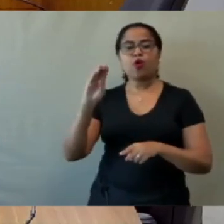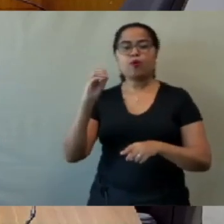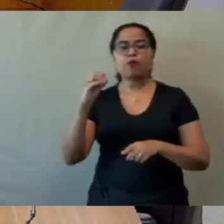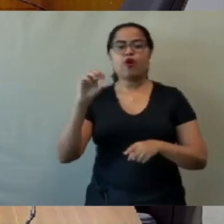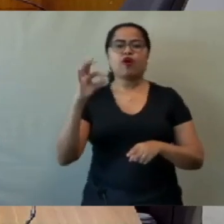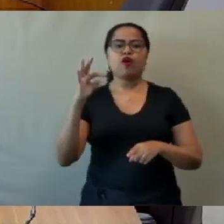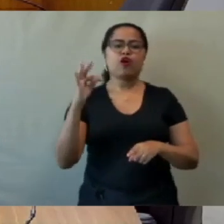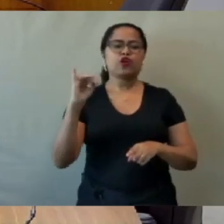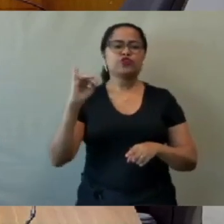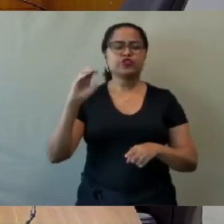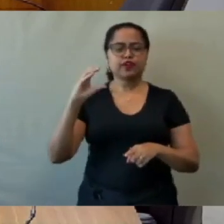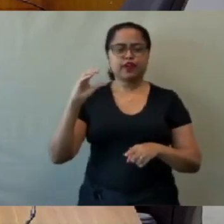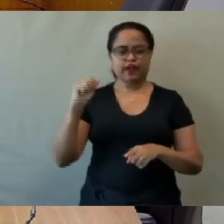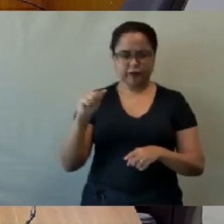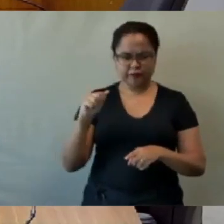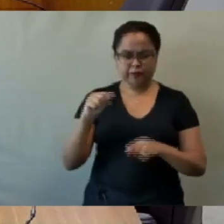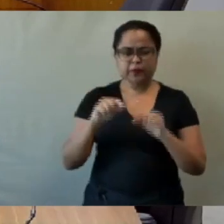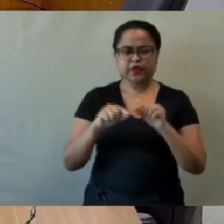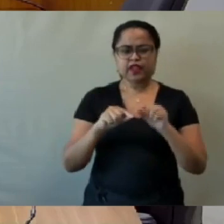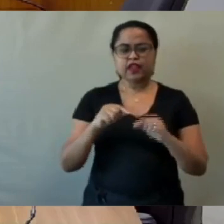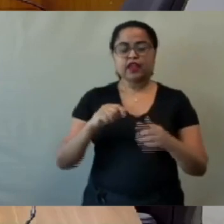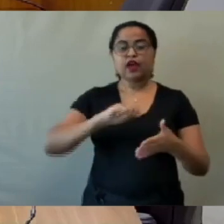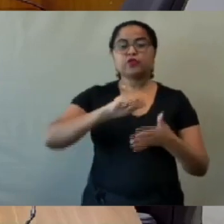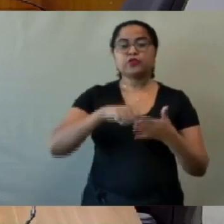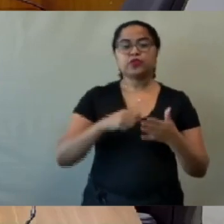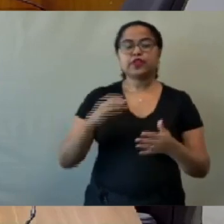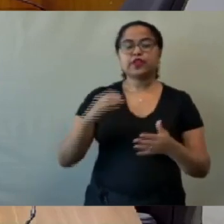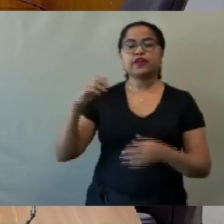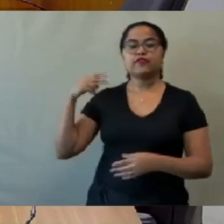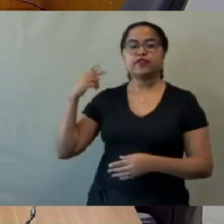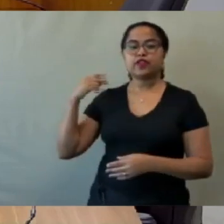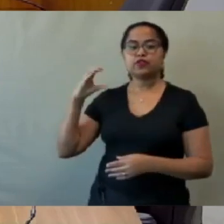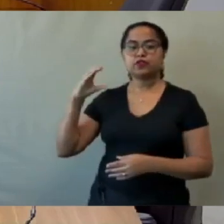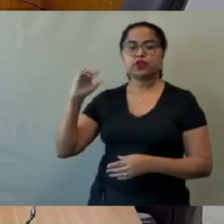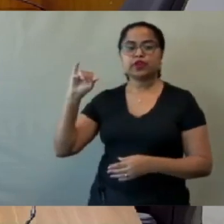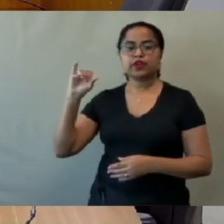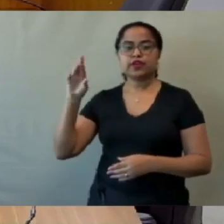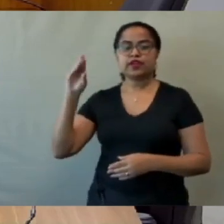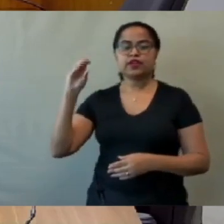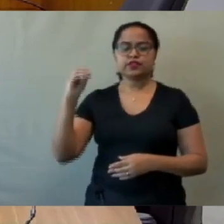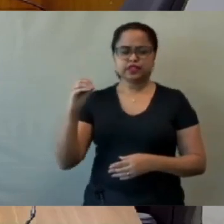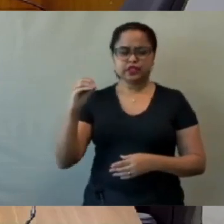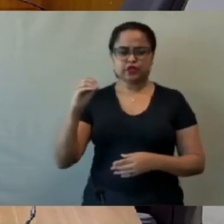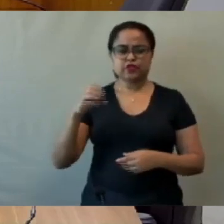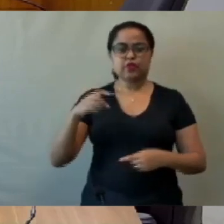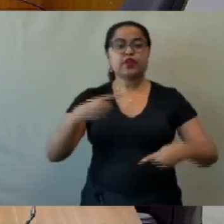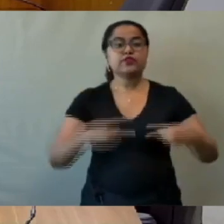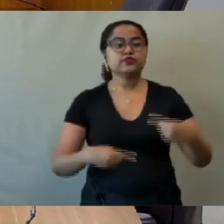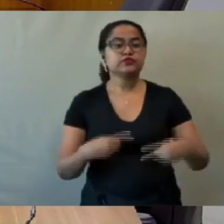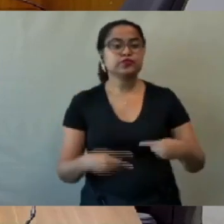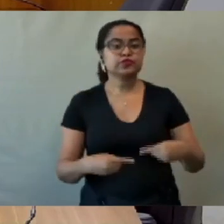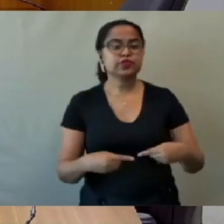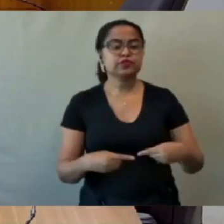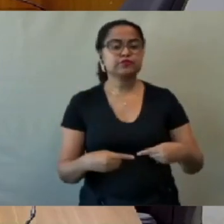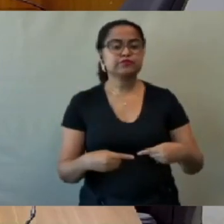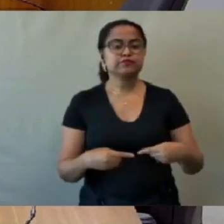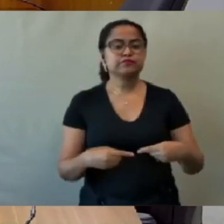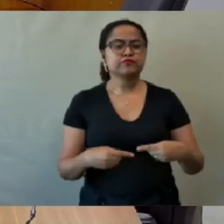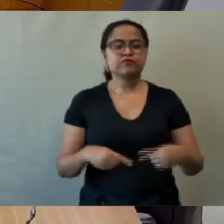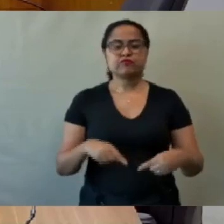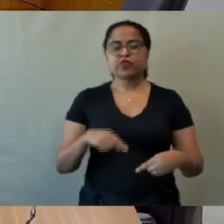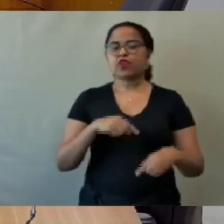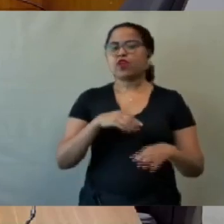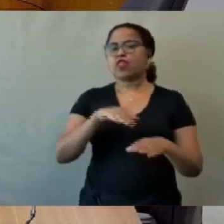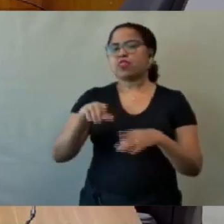Belo Horizonte. Autoria: vereador Ciro Pereira. Em discussão. Não havendo discussão,